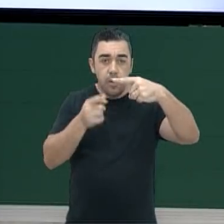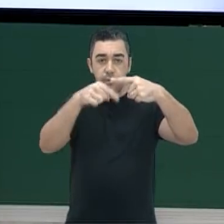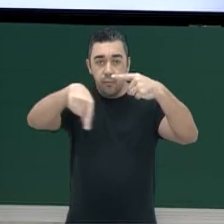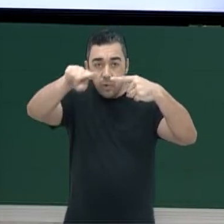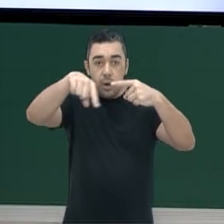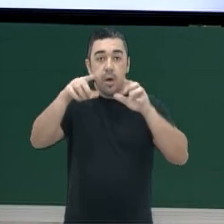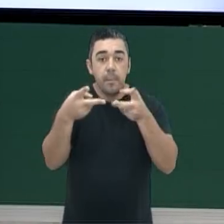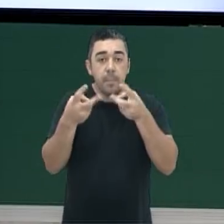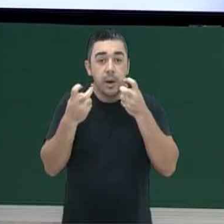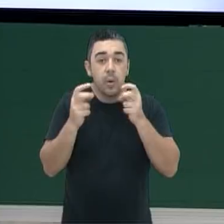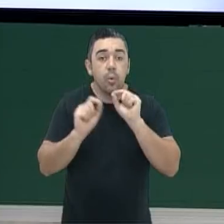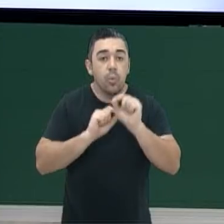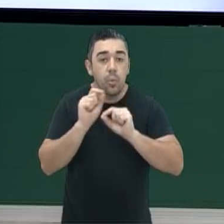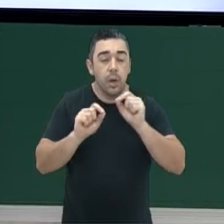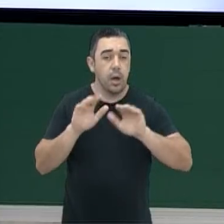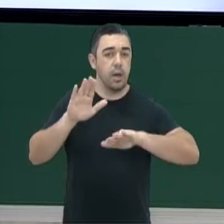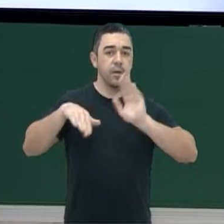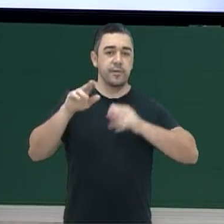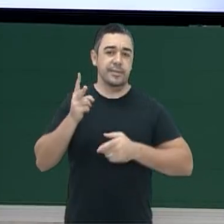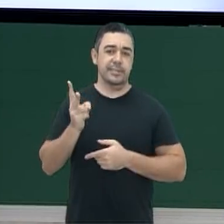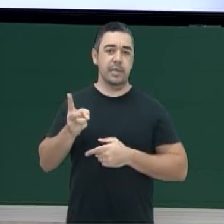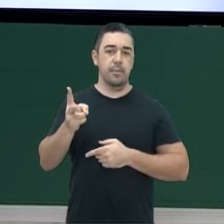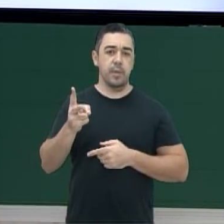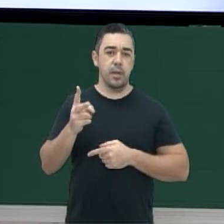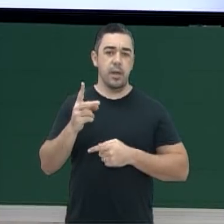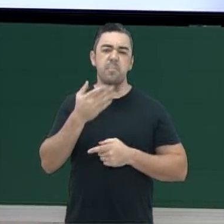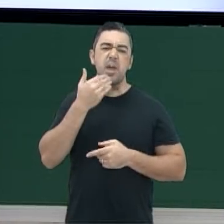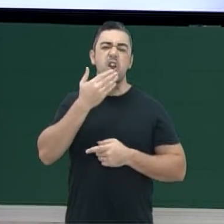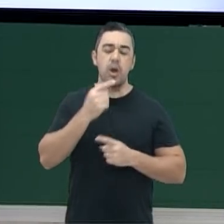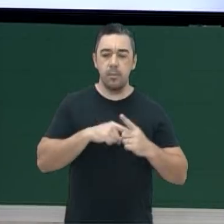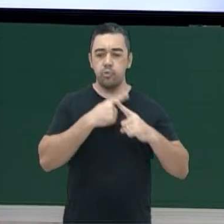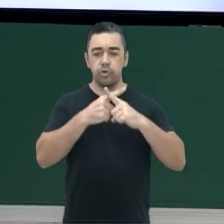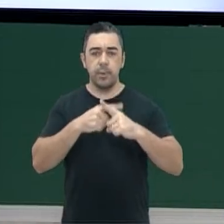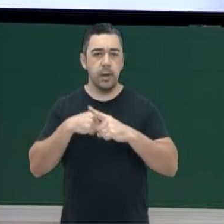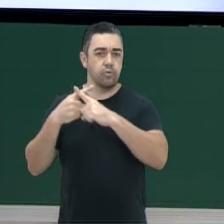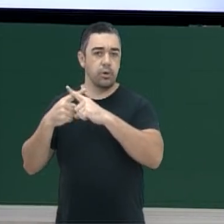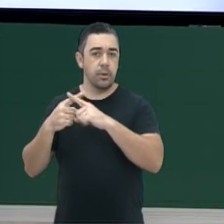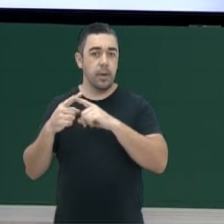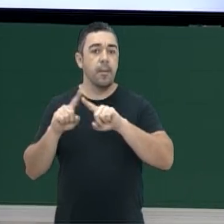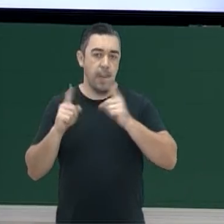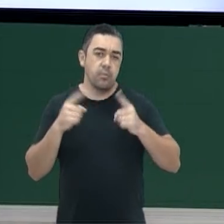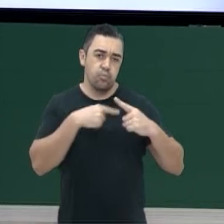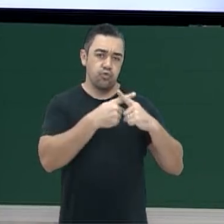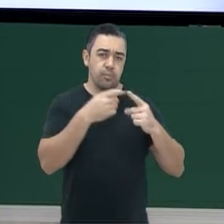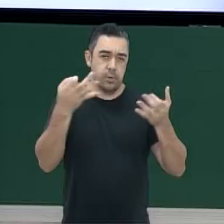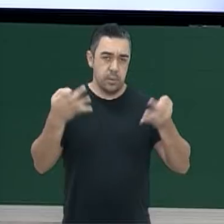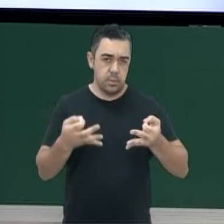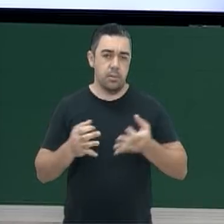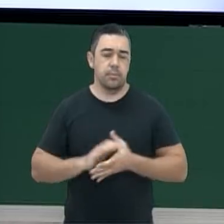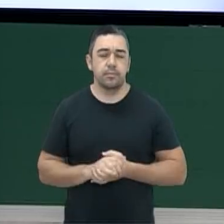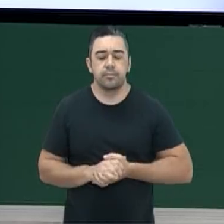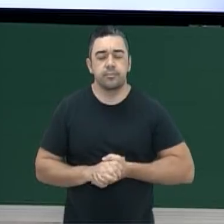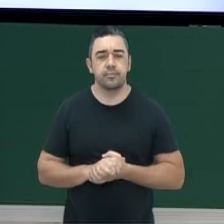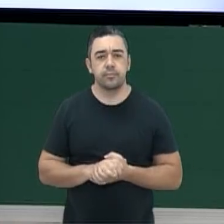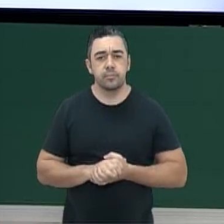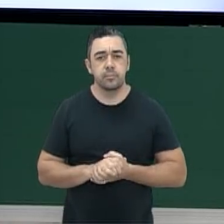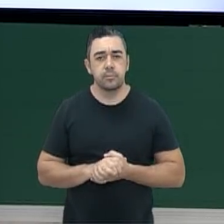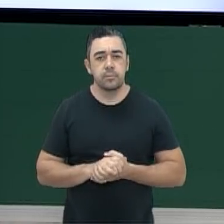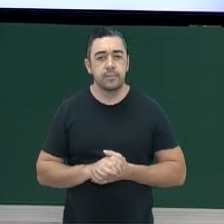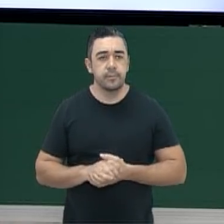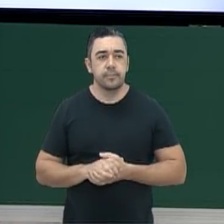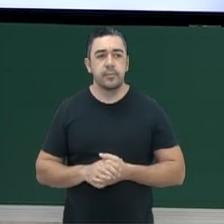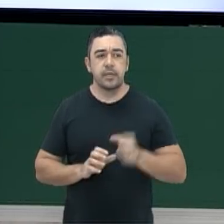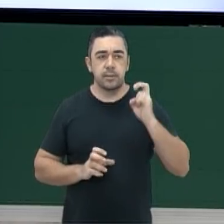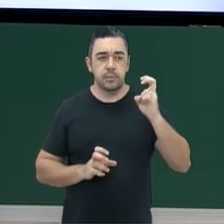perceber que nem sempre é melhor só multiplicar, mas multiplicando também dá certo. Então vai ficar o quê?